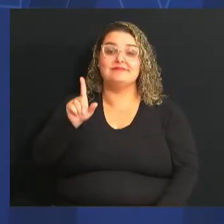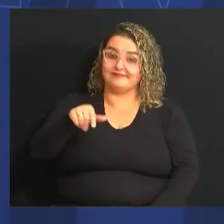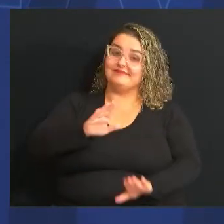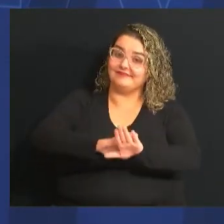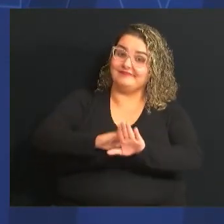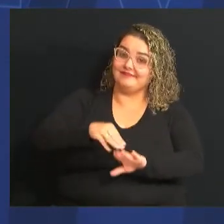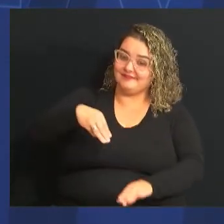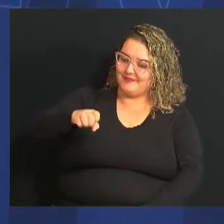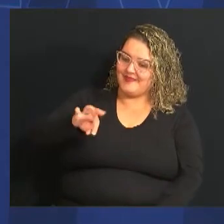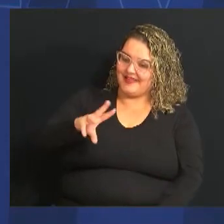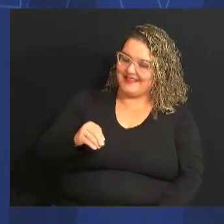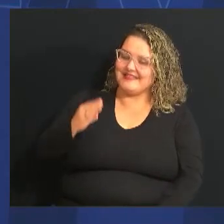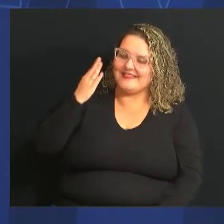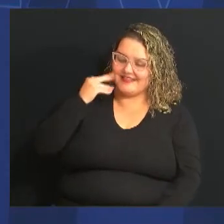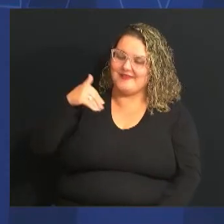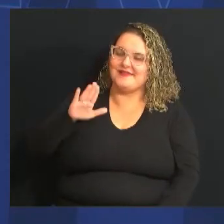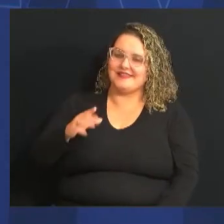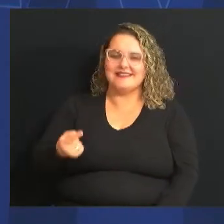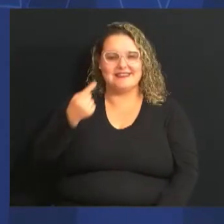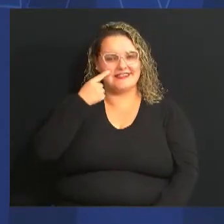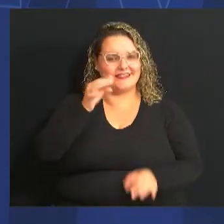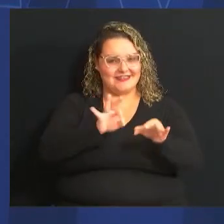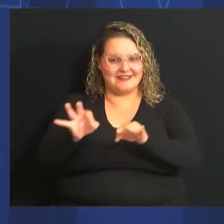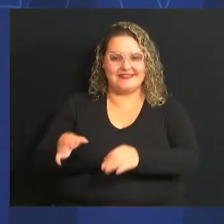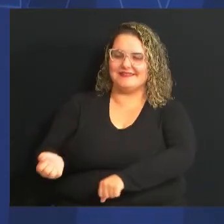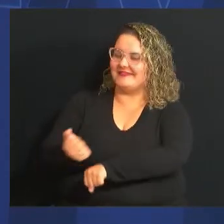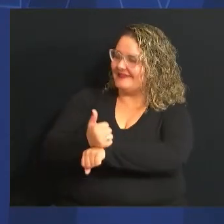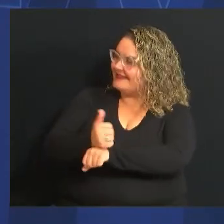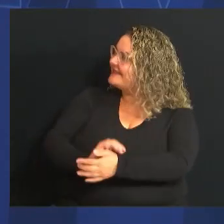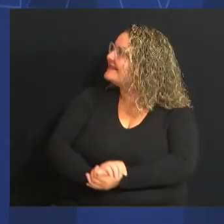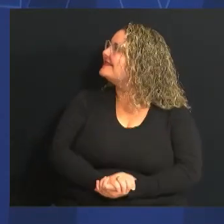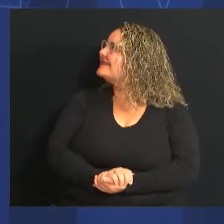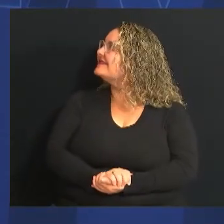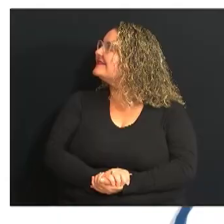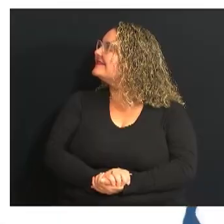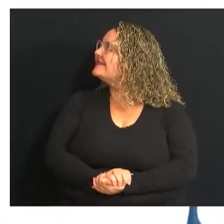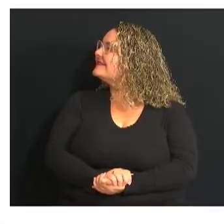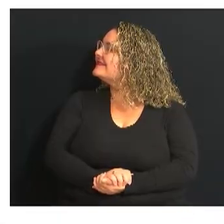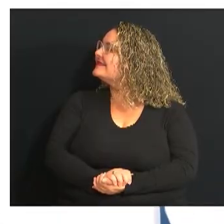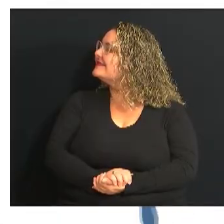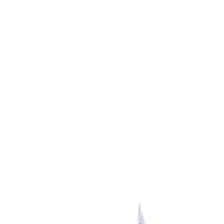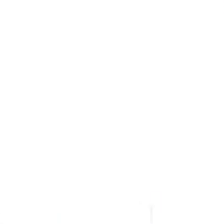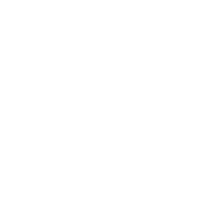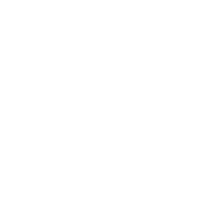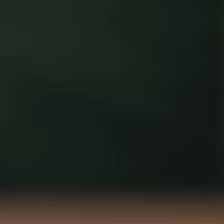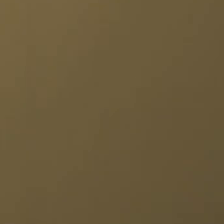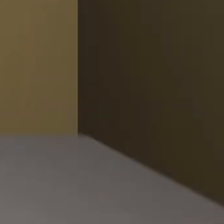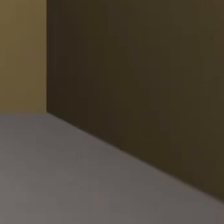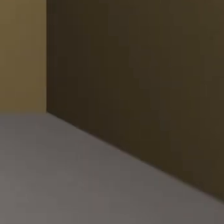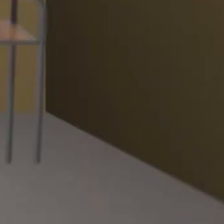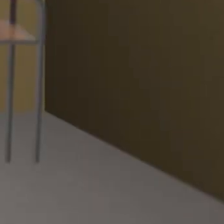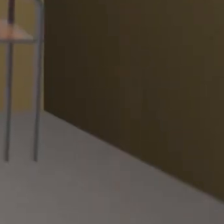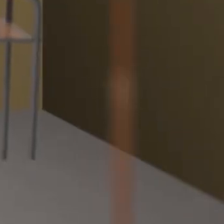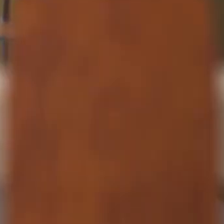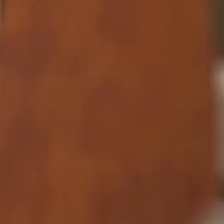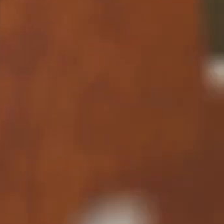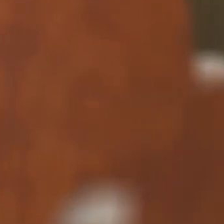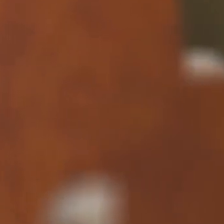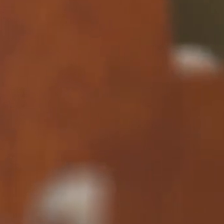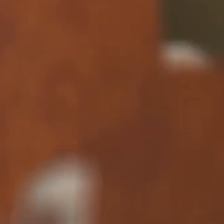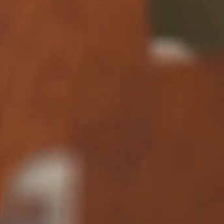para o consumidor. E no caso do pagamento via sistema Pix, que é a transferência instantânea do